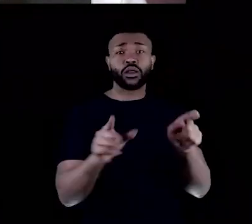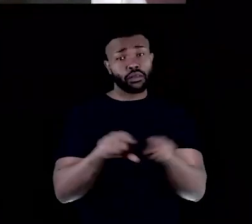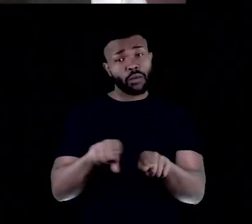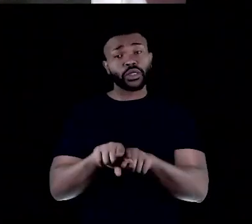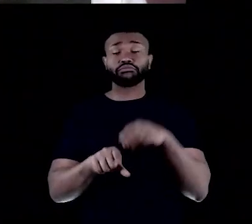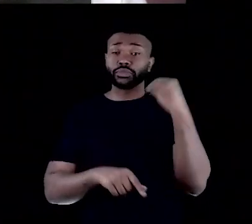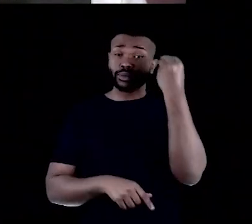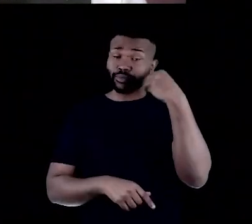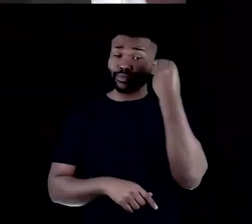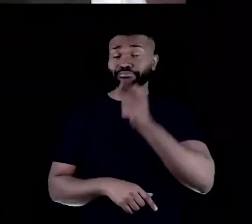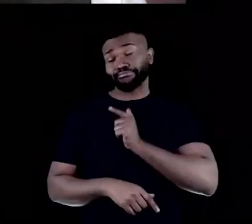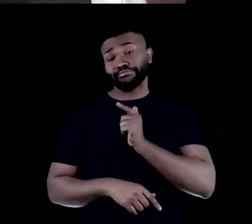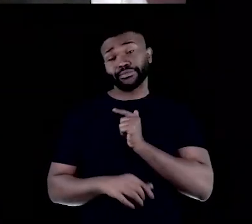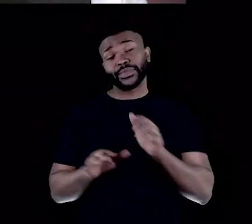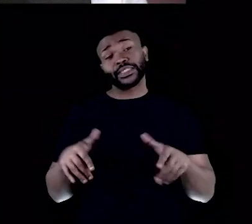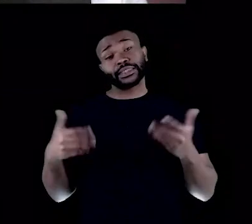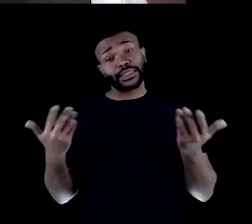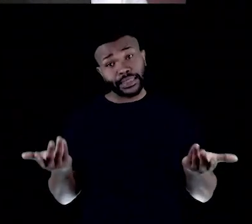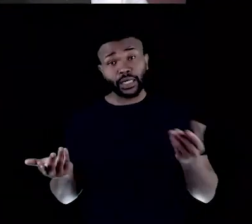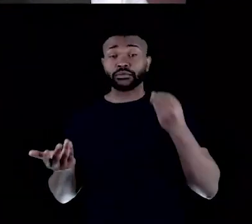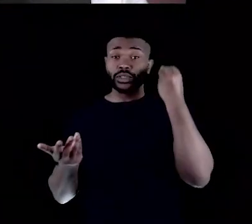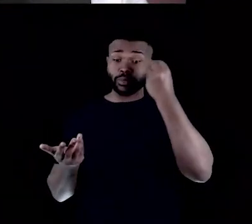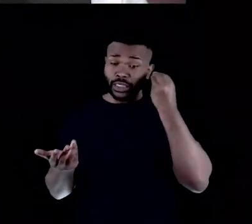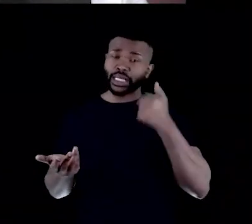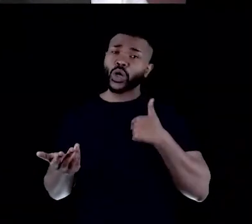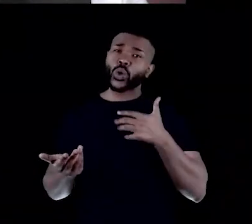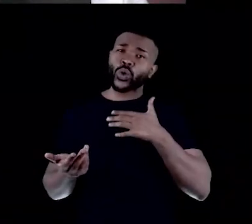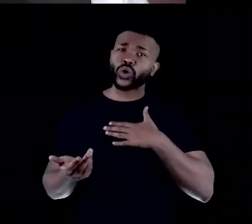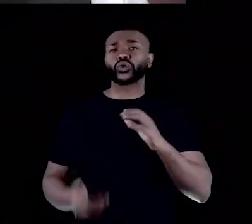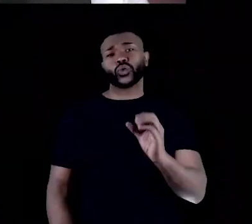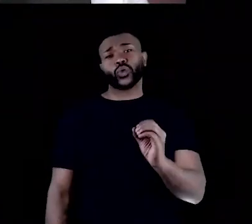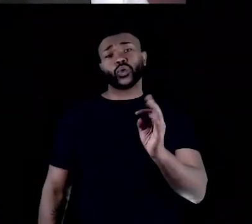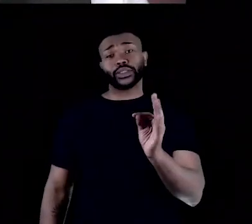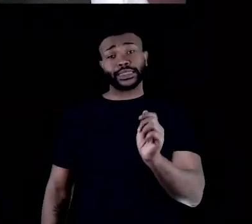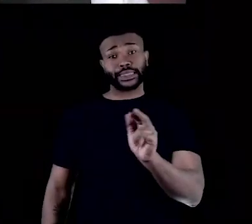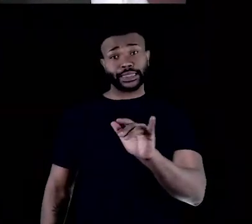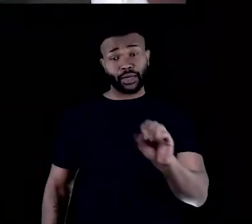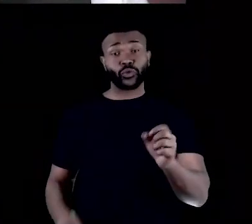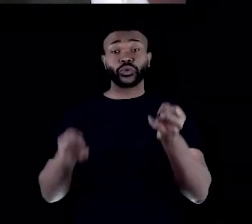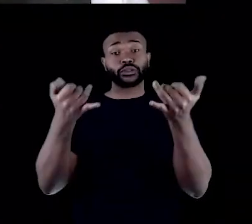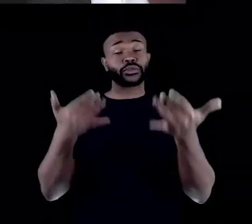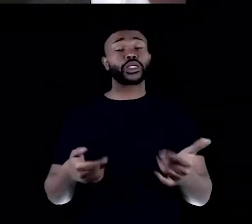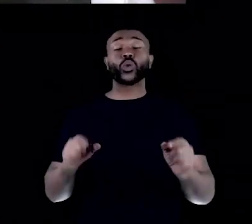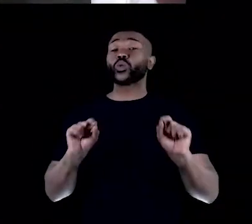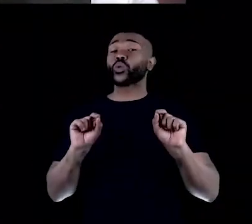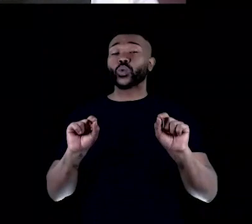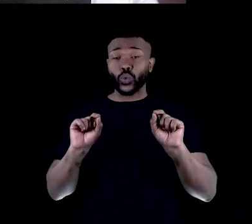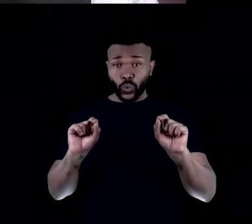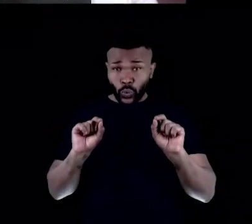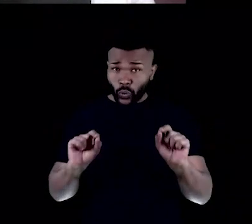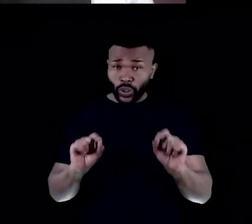também esbarra nas vivências, imagino. E aí, para a vivência, eu gosto muito do que o Otávio Paes fala no Arque a Lira, que